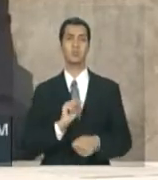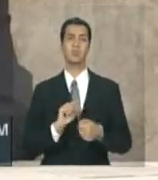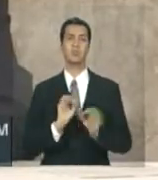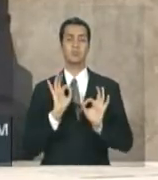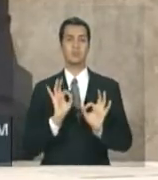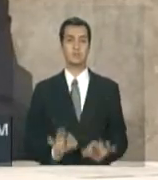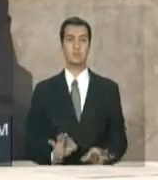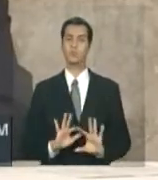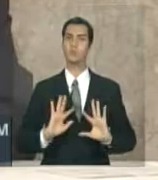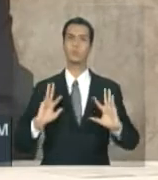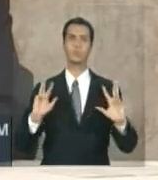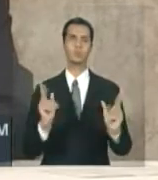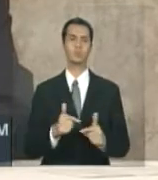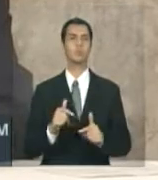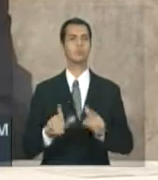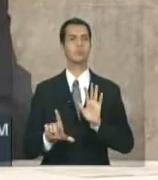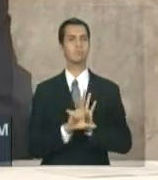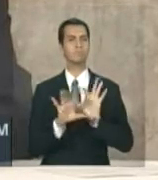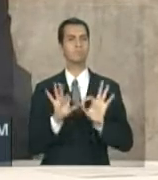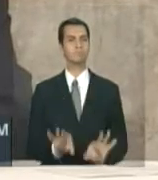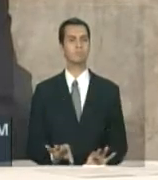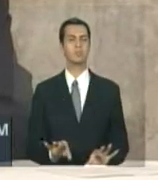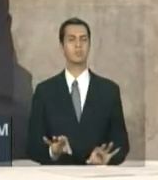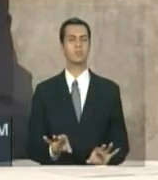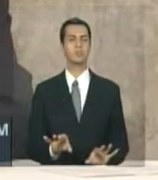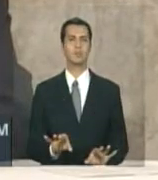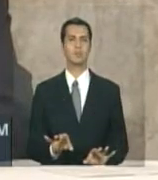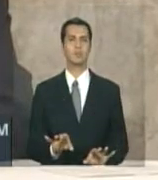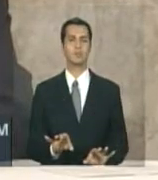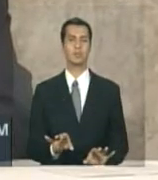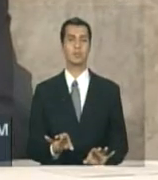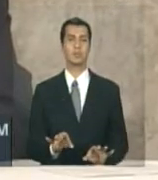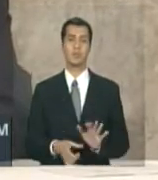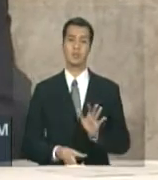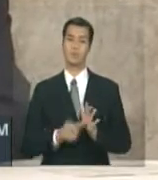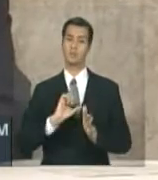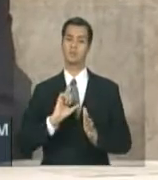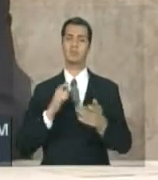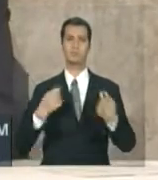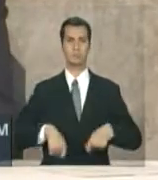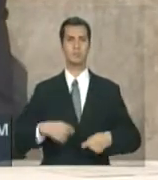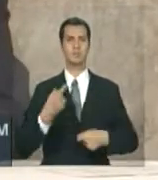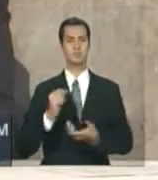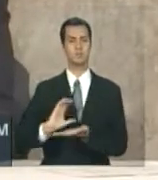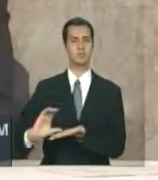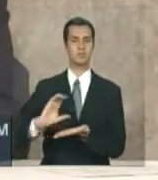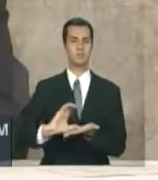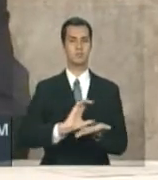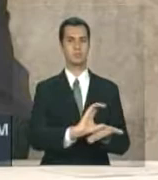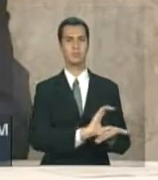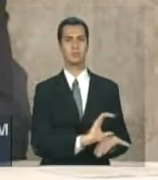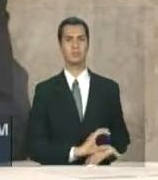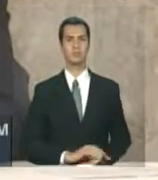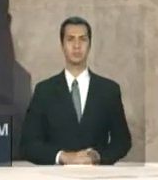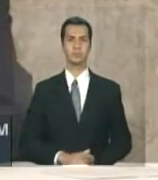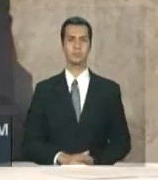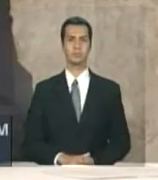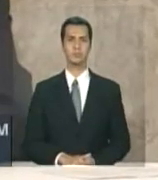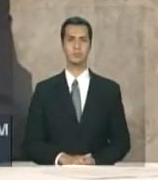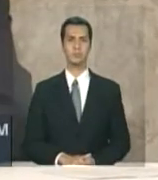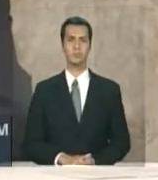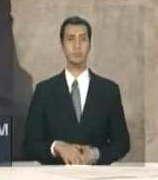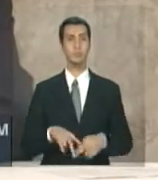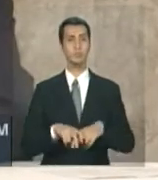condicionantes legais, né, para repassar esses recursos o quanto antes. Então, exatamente por isso que a gente